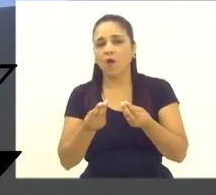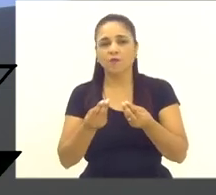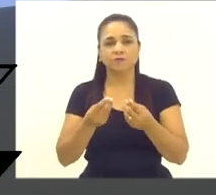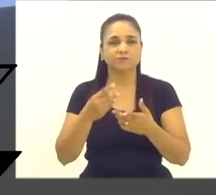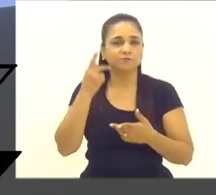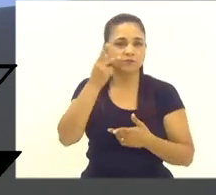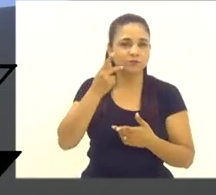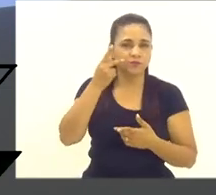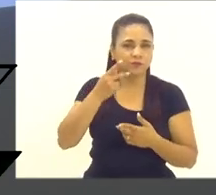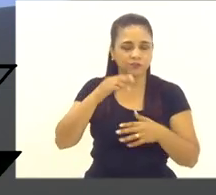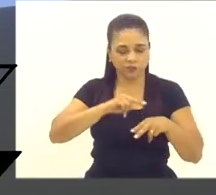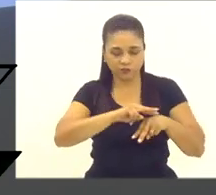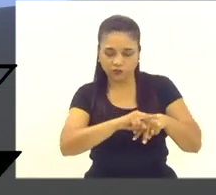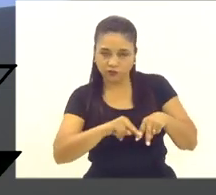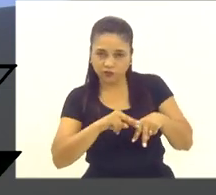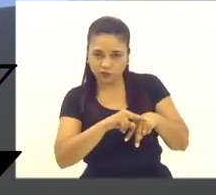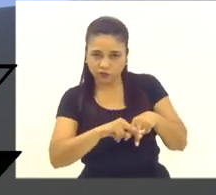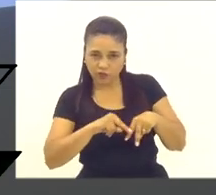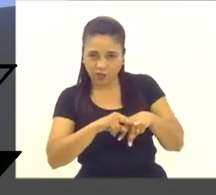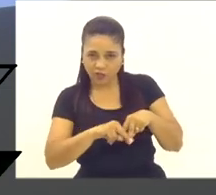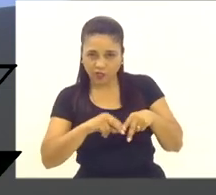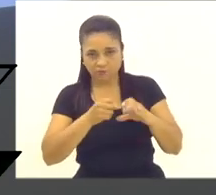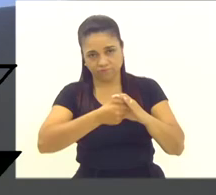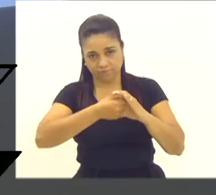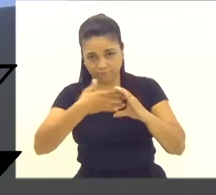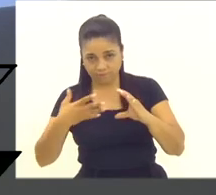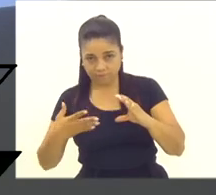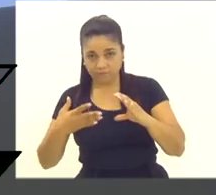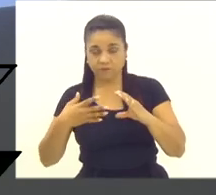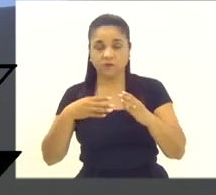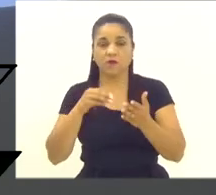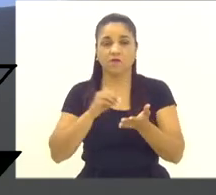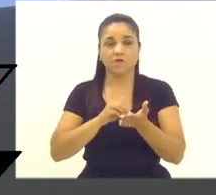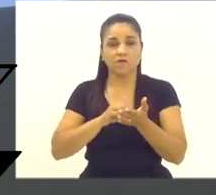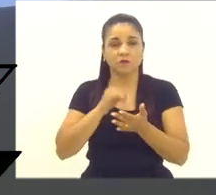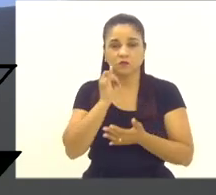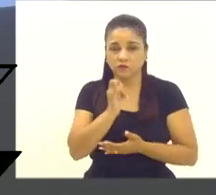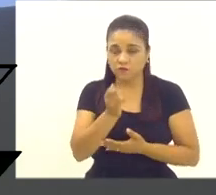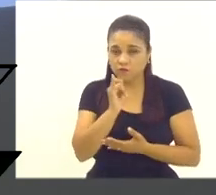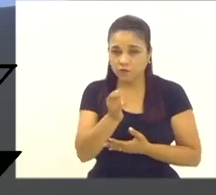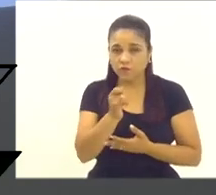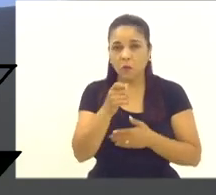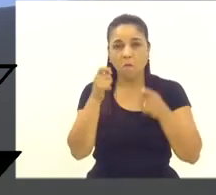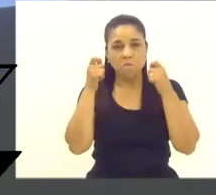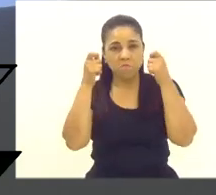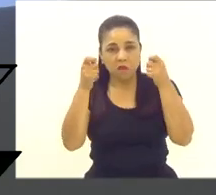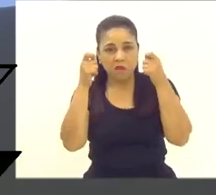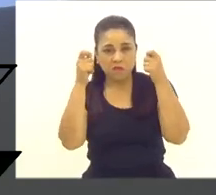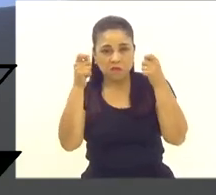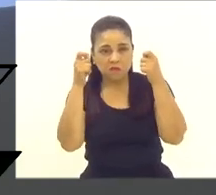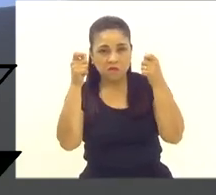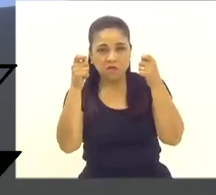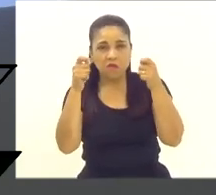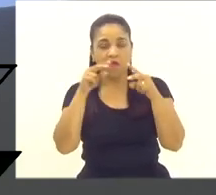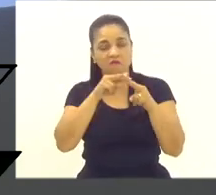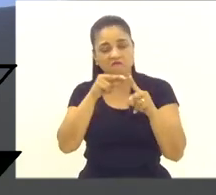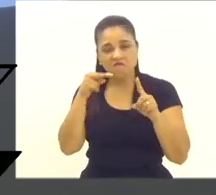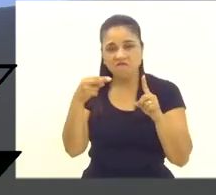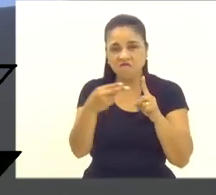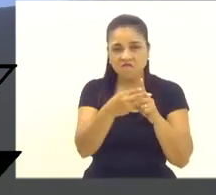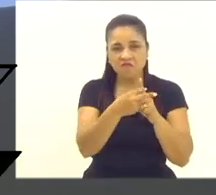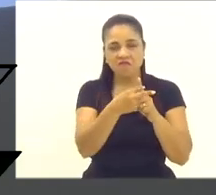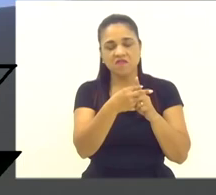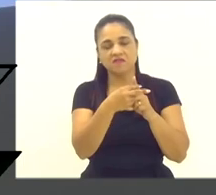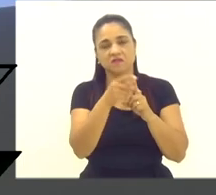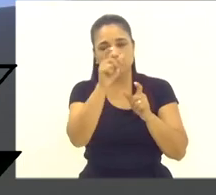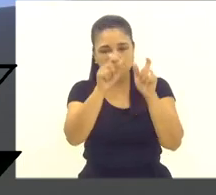política de gênero né um primeiro deles é a desinformação né que são campanhas de desprestígio é que visam discreto